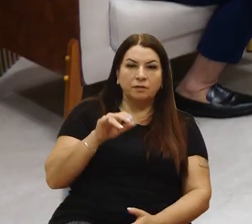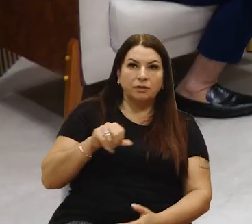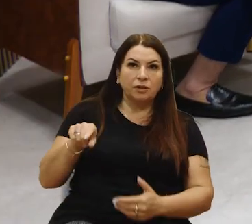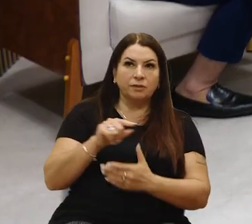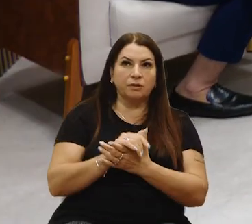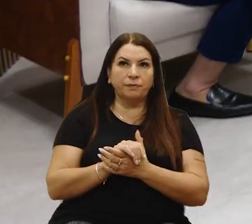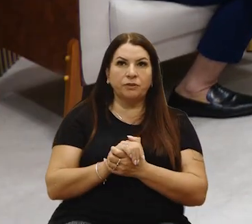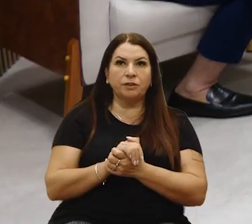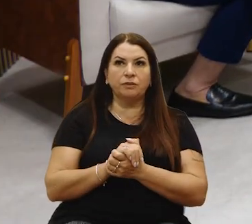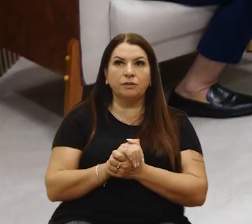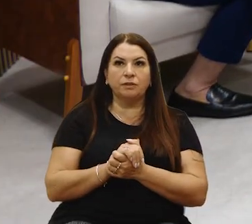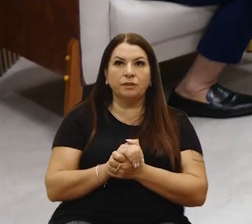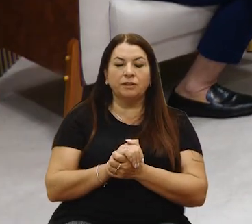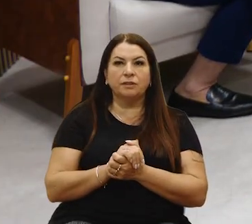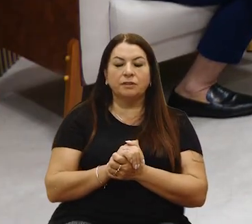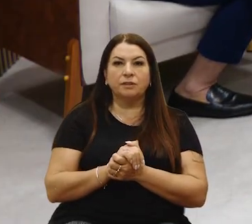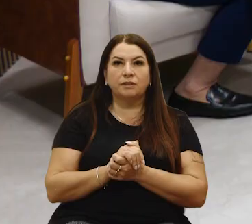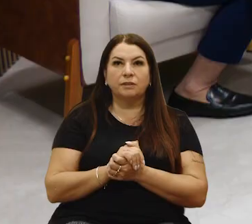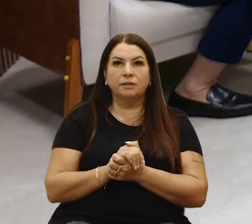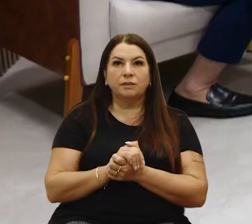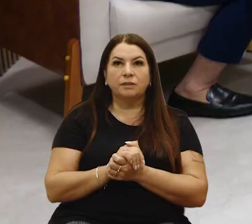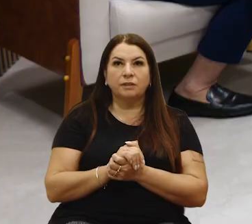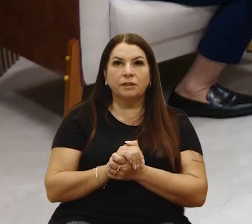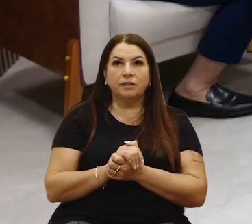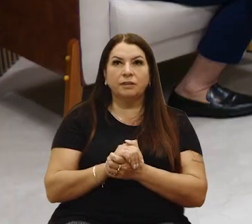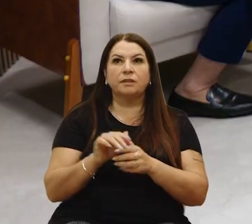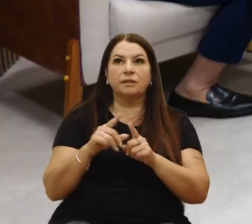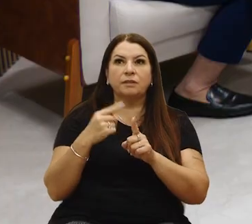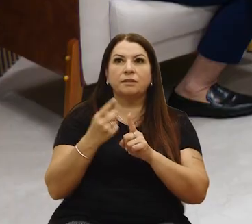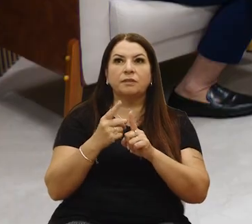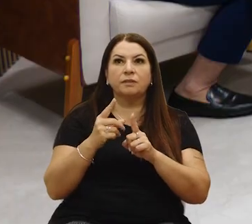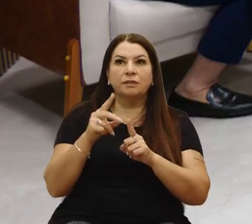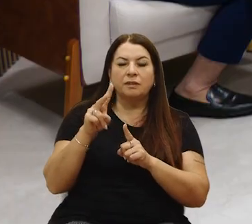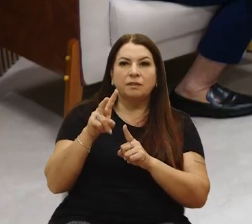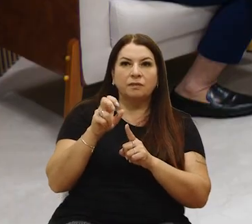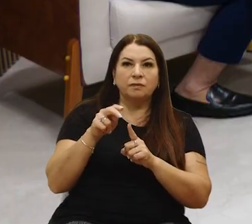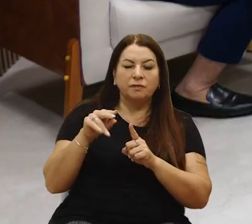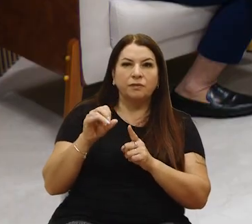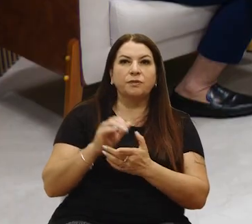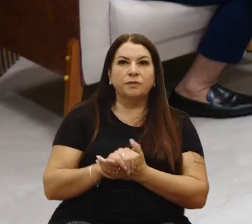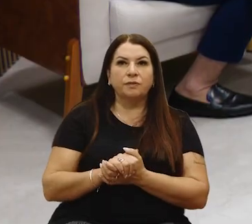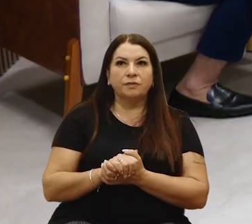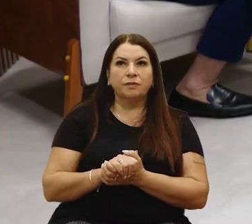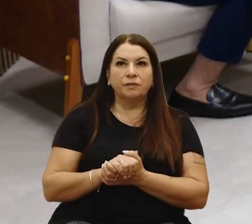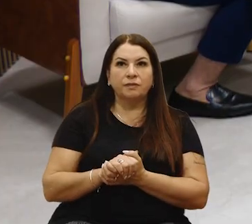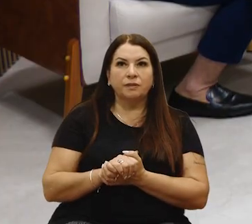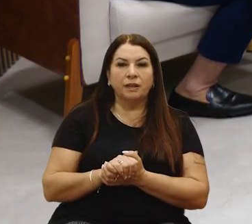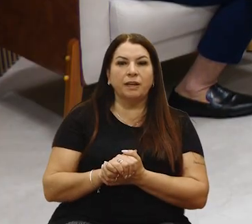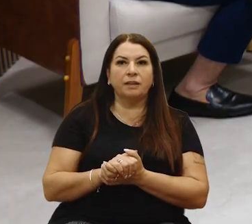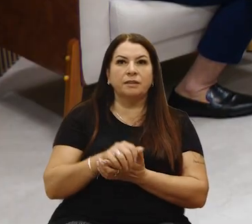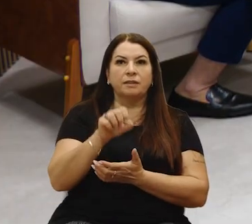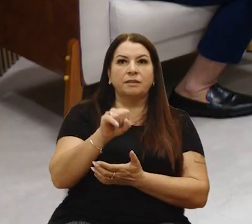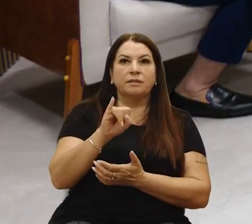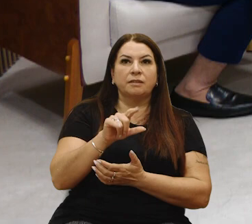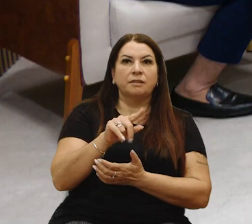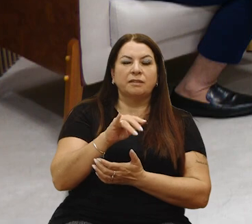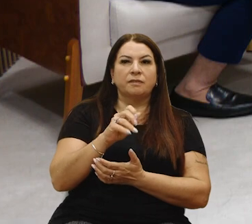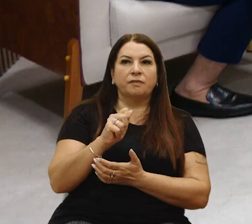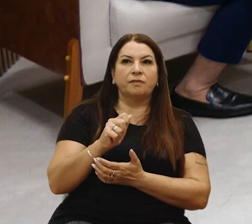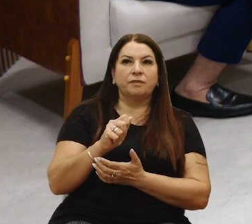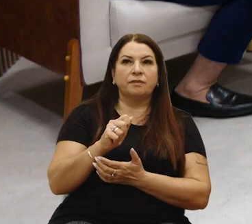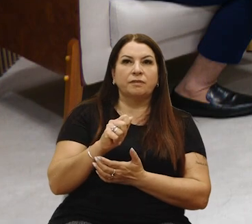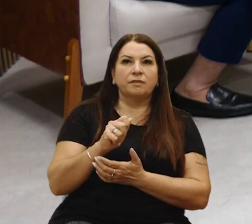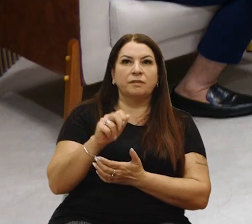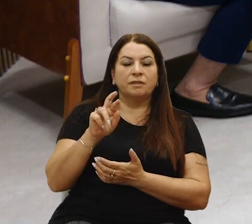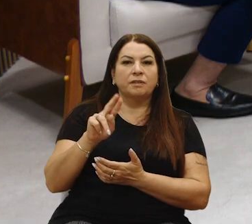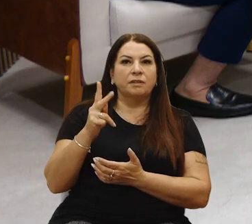o inconsciente. Já muda, né? É lindo, né? É lindo isso, né? E a Vânia e Vânios, Vânios né? e Vânios, né? Silvana Siqueira, da RH